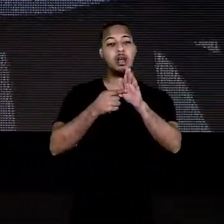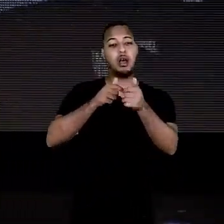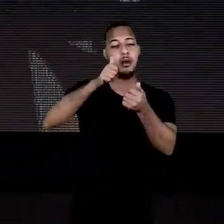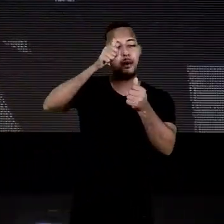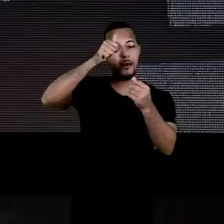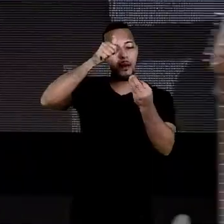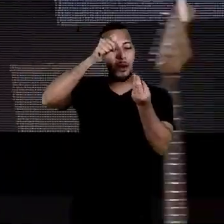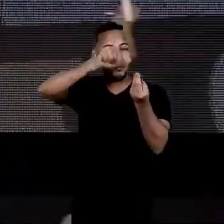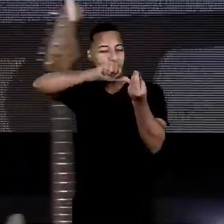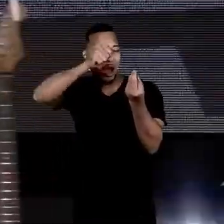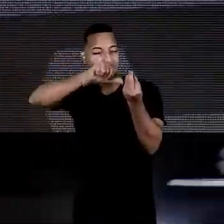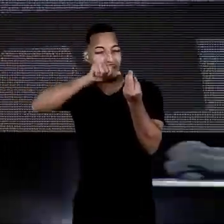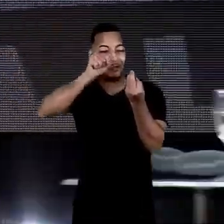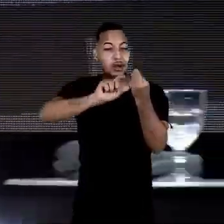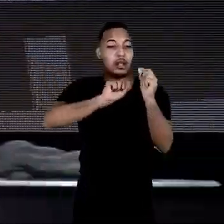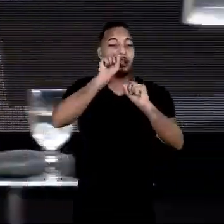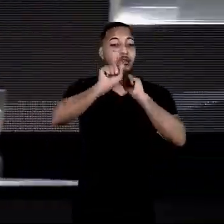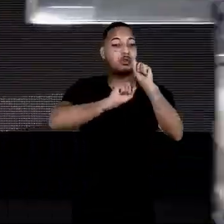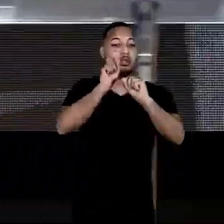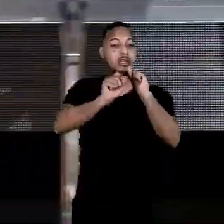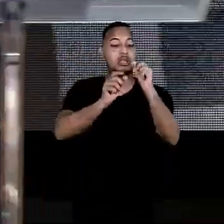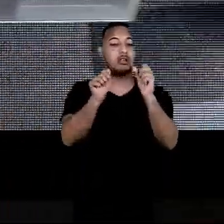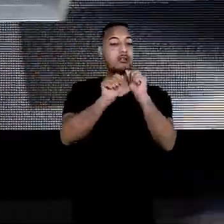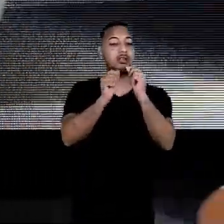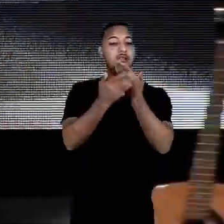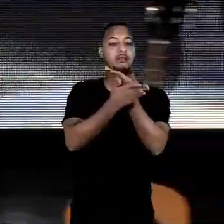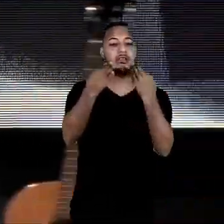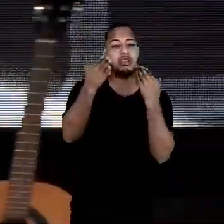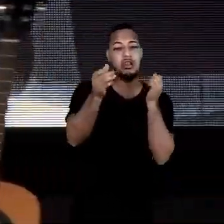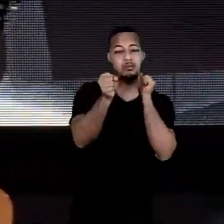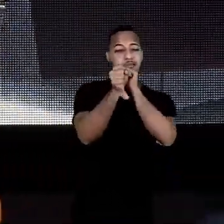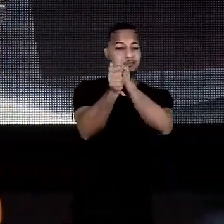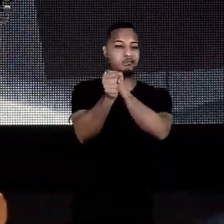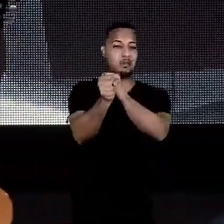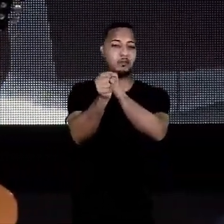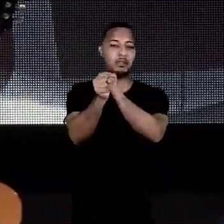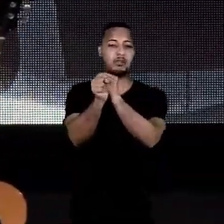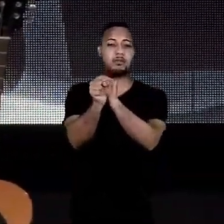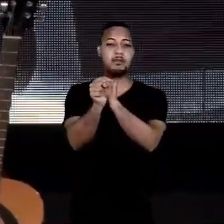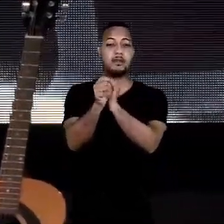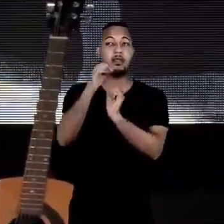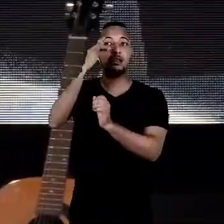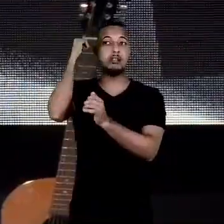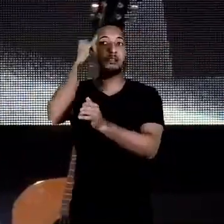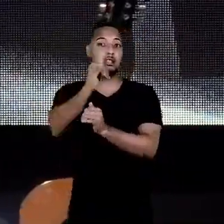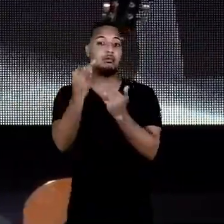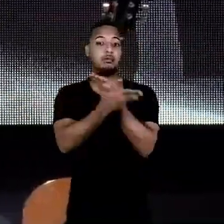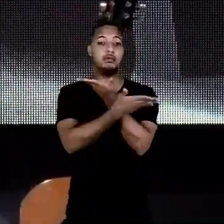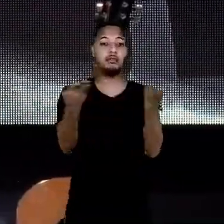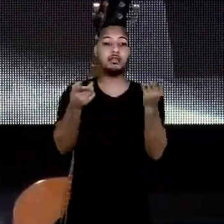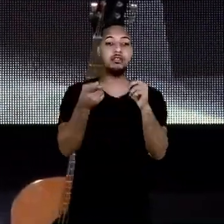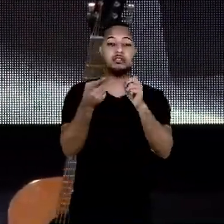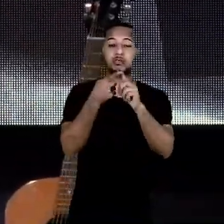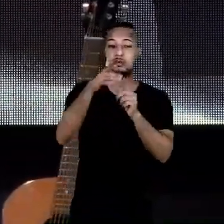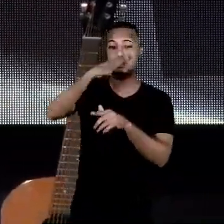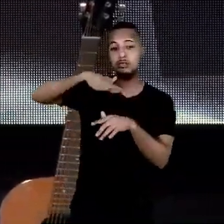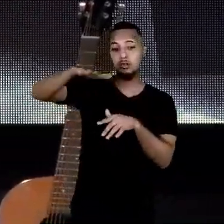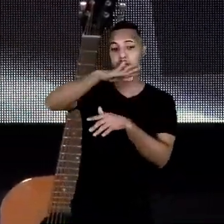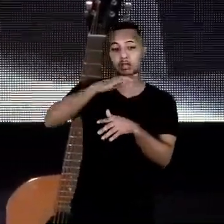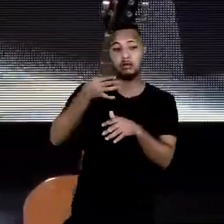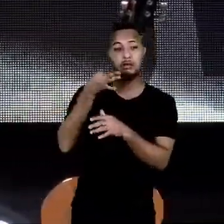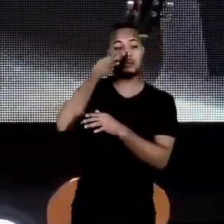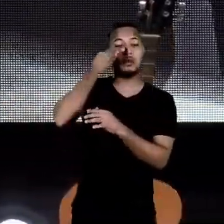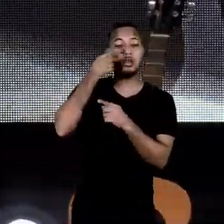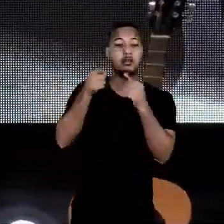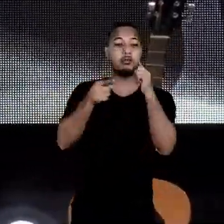identifique o que é que está te tirando do caminho. E eu estou falando também para você que está aqui. Porque muitas